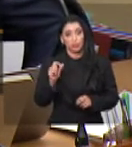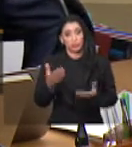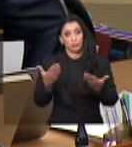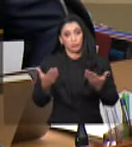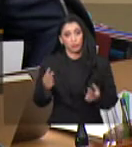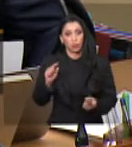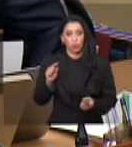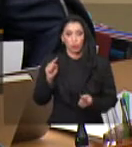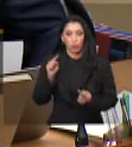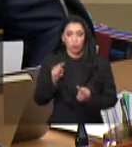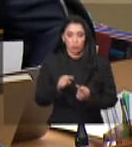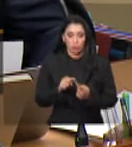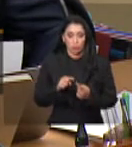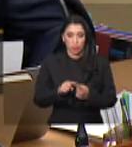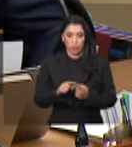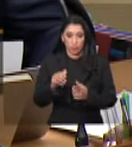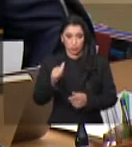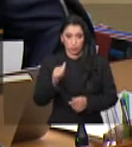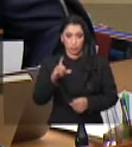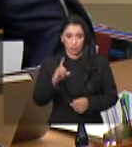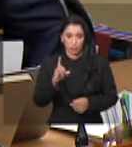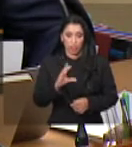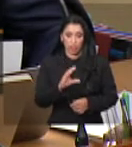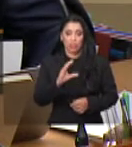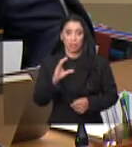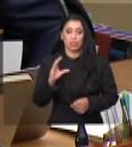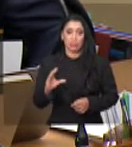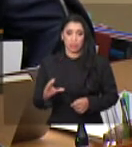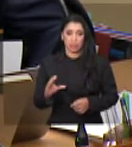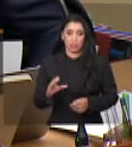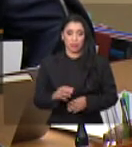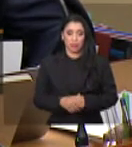objeto de ações declaratórias de constitucionalidade